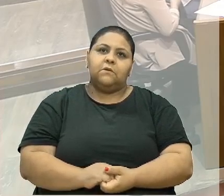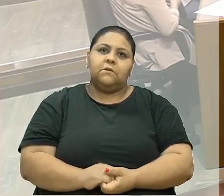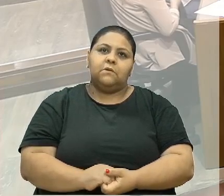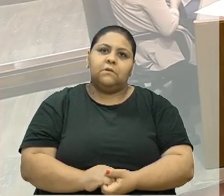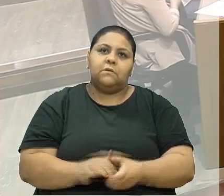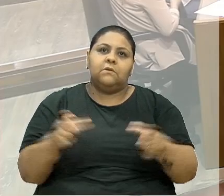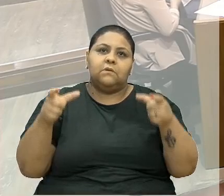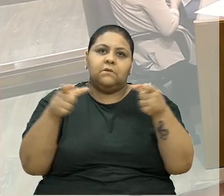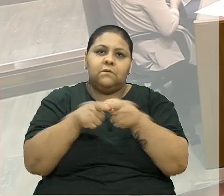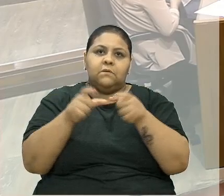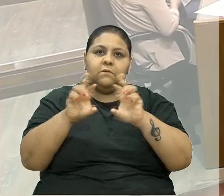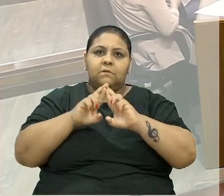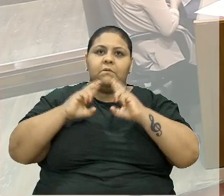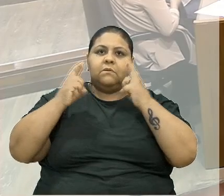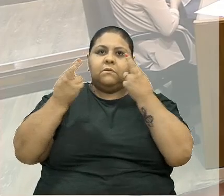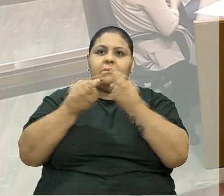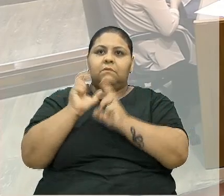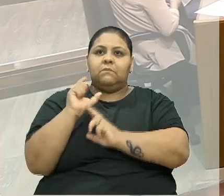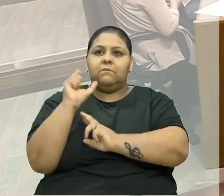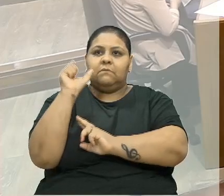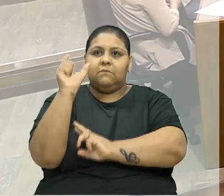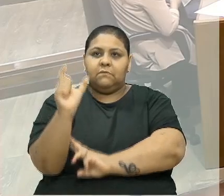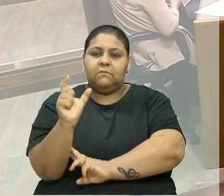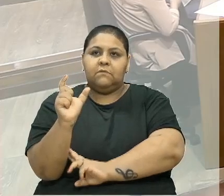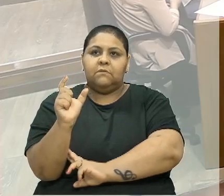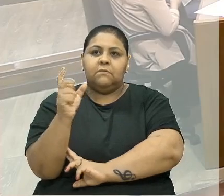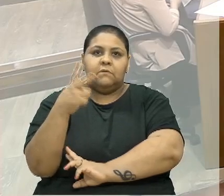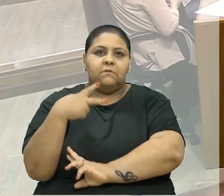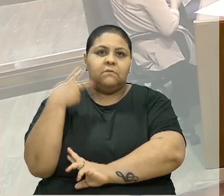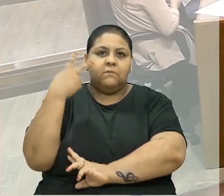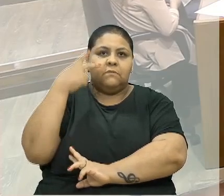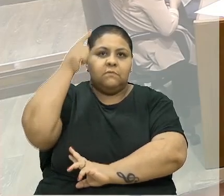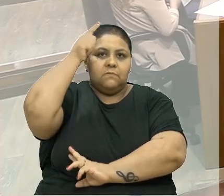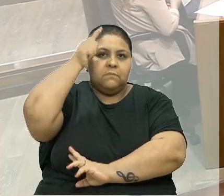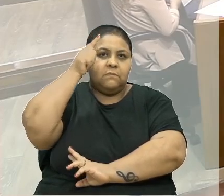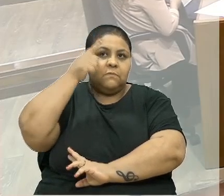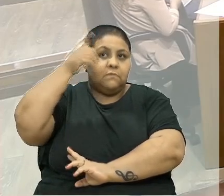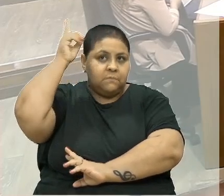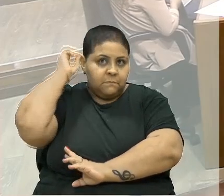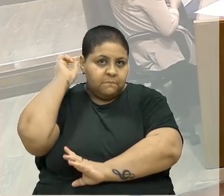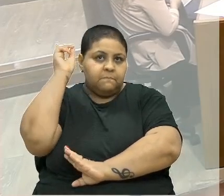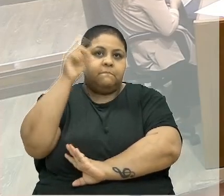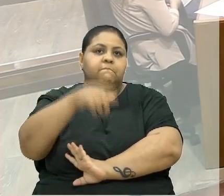Pequeno expediente, com a palavra, vereador Lucas Dil.